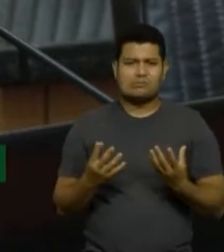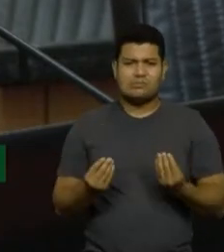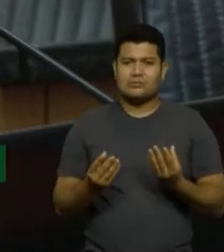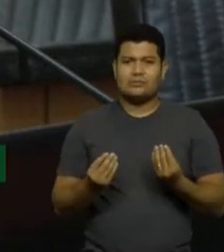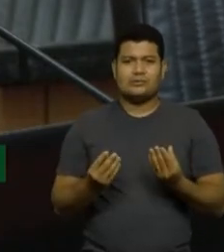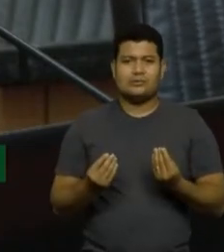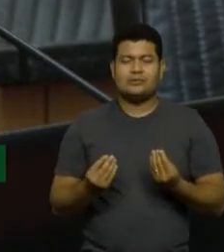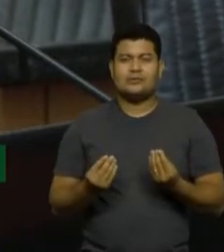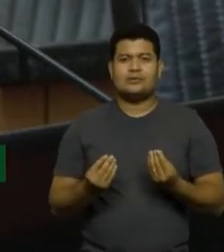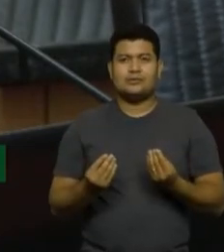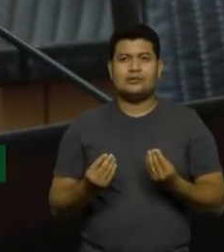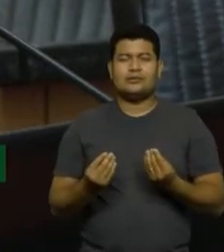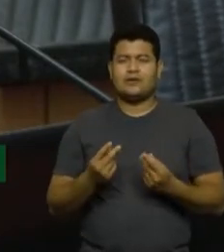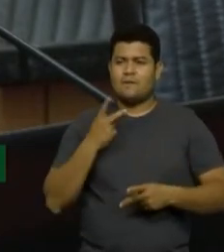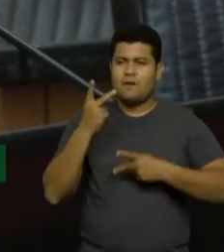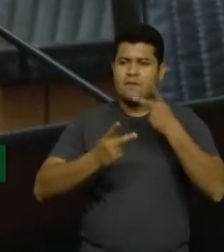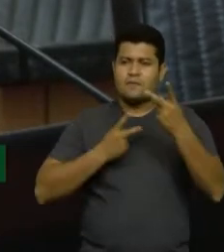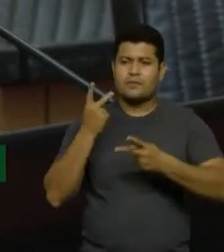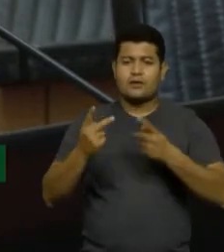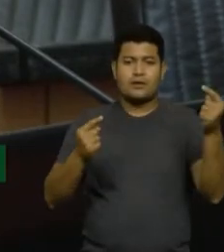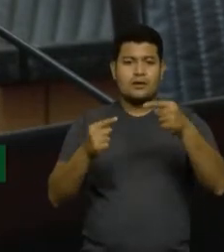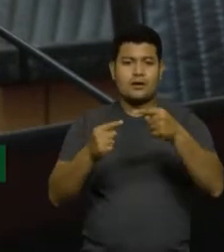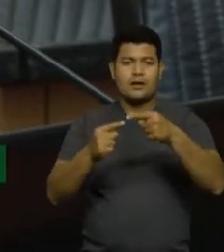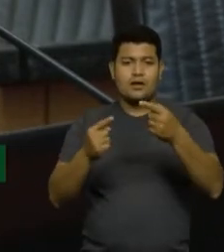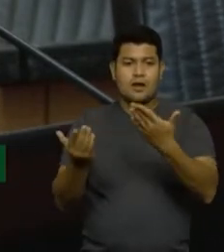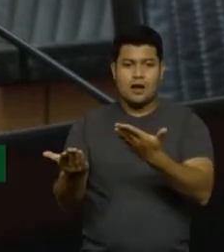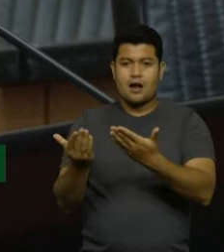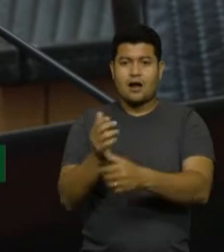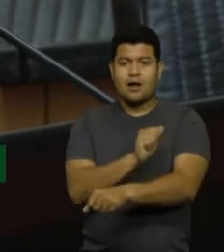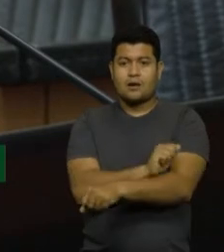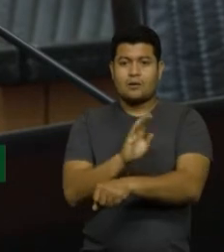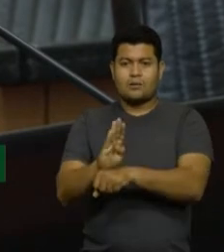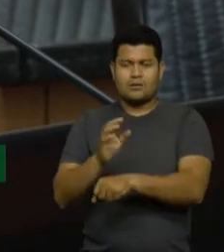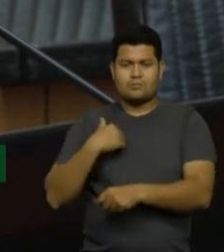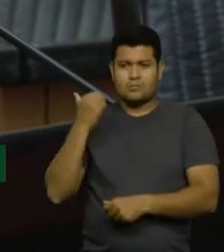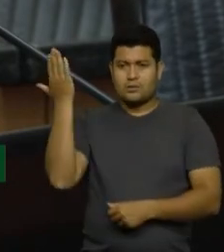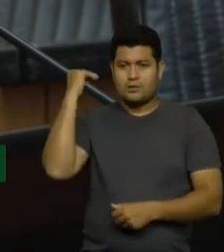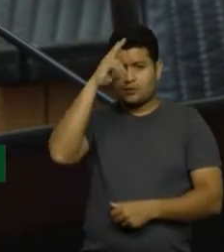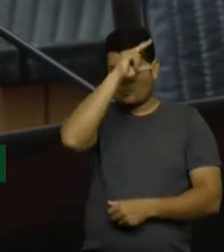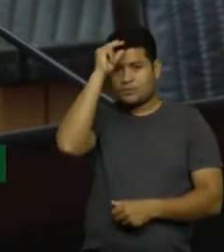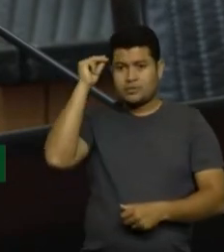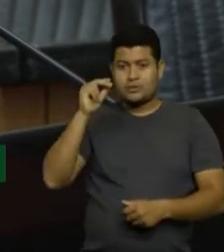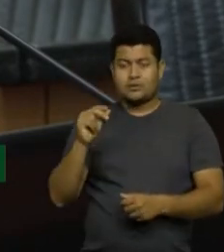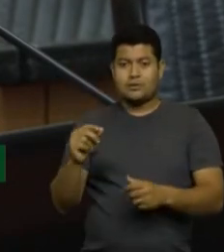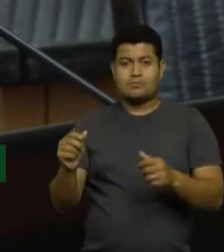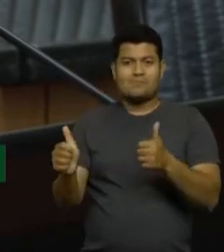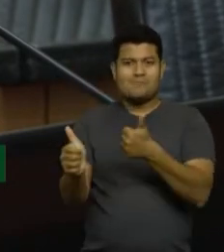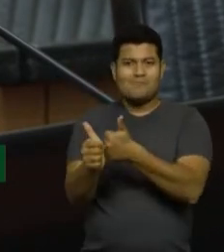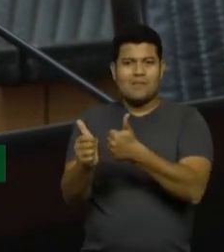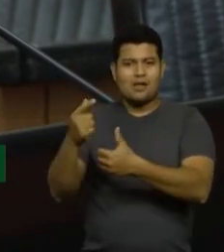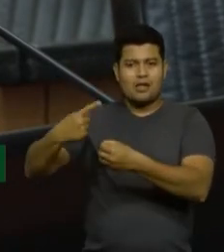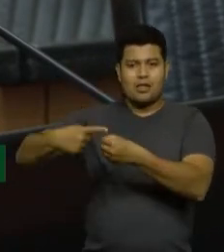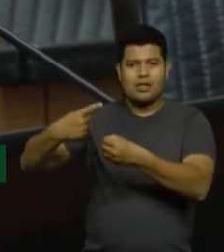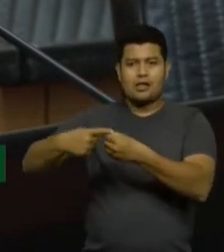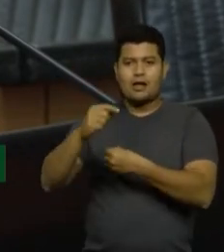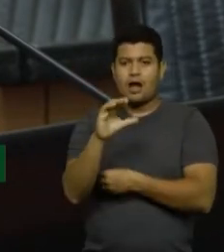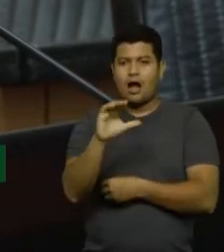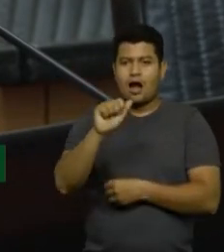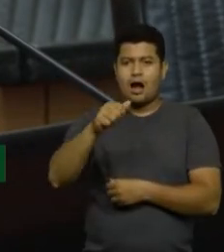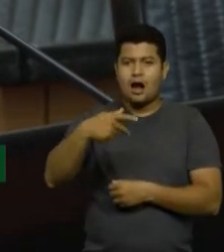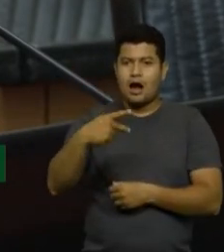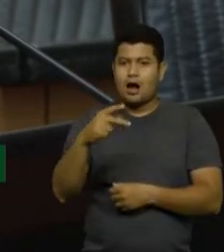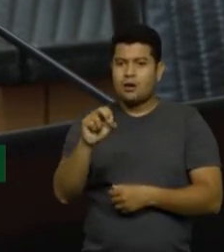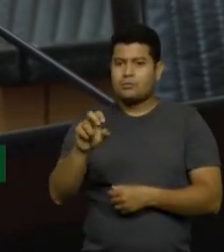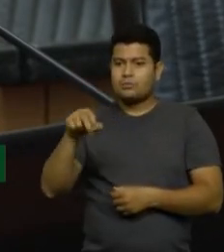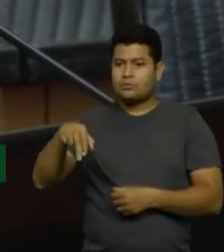Bedão Batista. Tive a oportunidade de ser prefeito, não de Bedão Batista, de Campos Novos, quando Bedão Batista pertencia a Campos Novos.